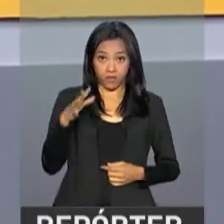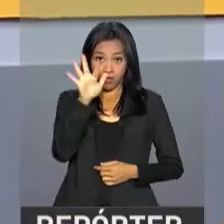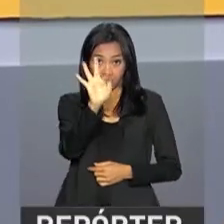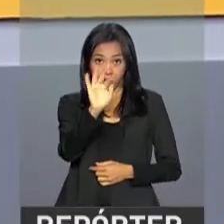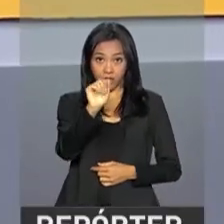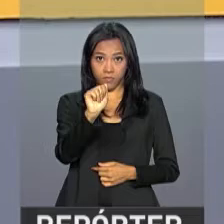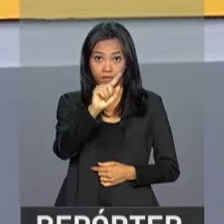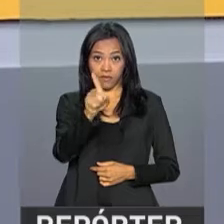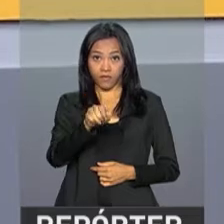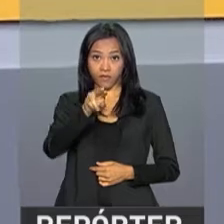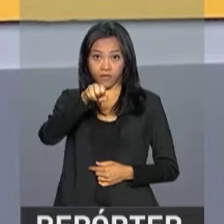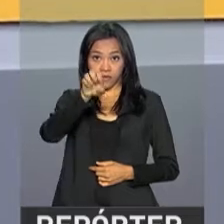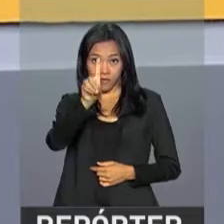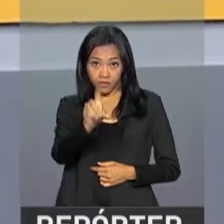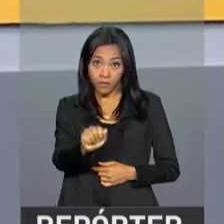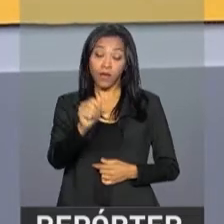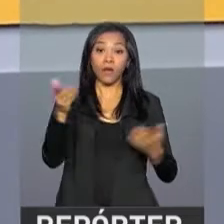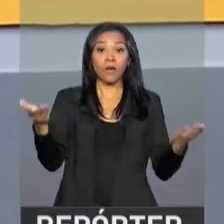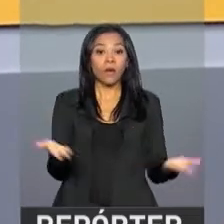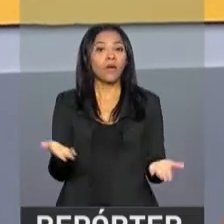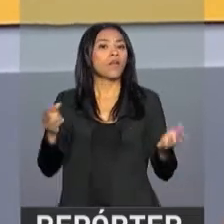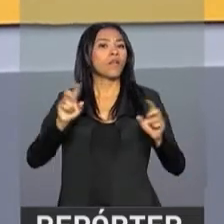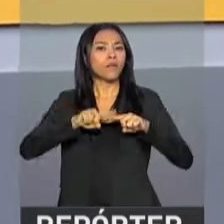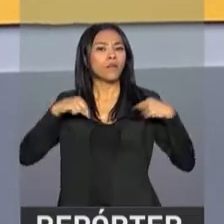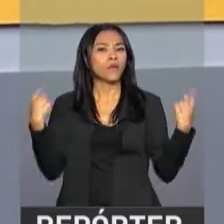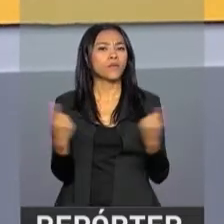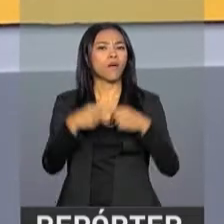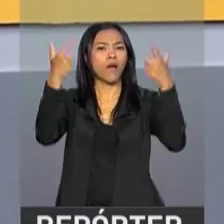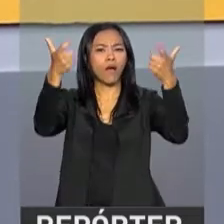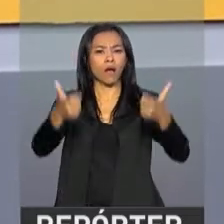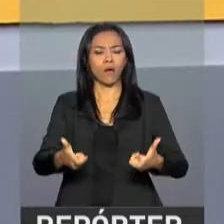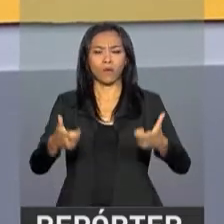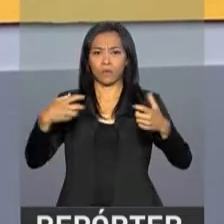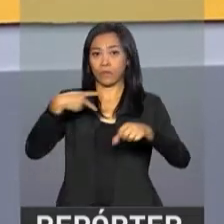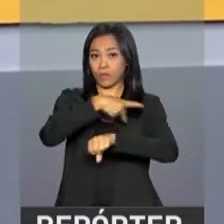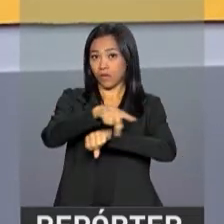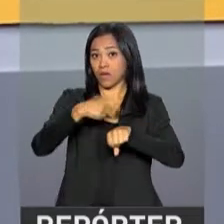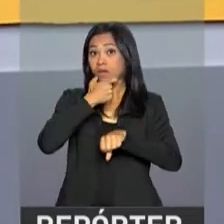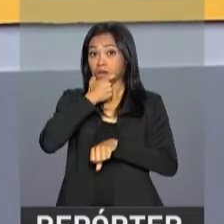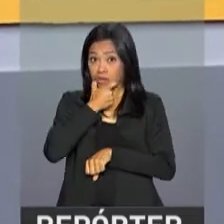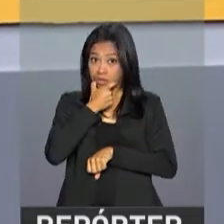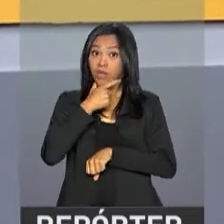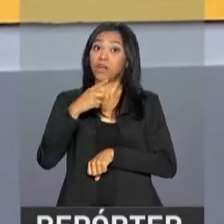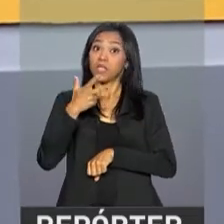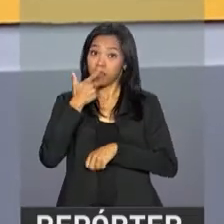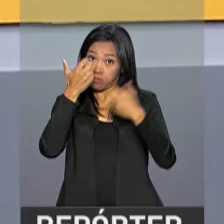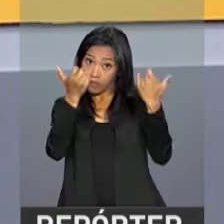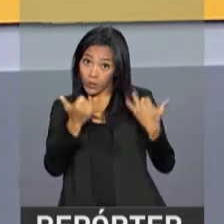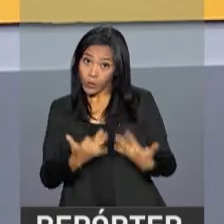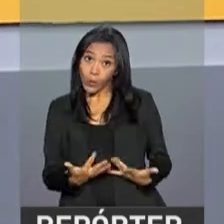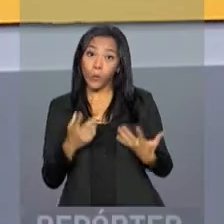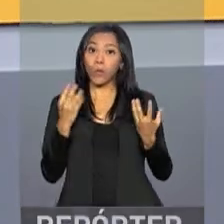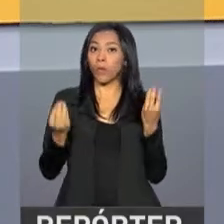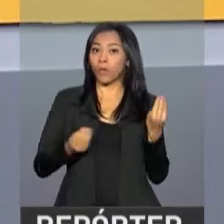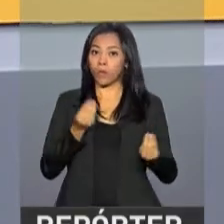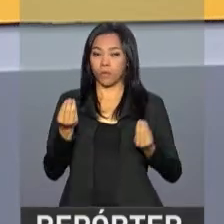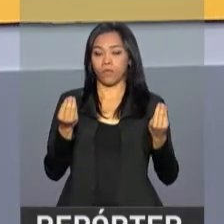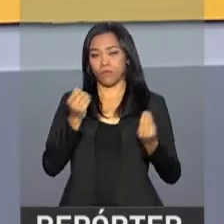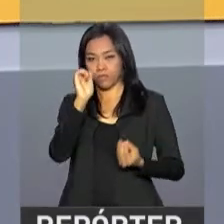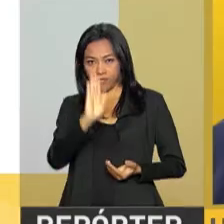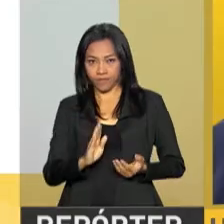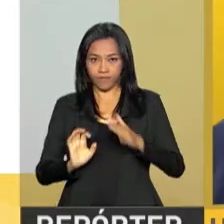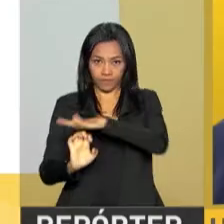se reuniu hoje com investidores em londres ele destacou a visão positiva que esses empresários têm do brasil